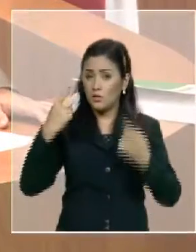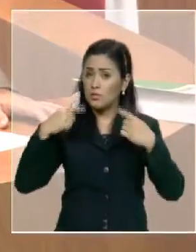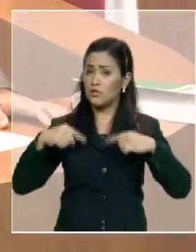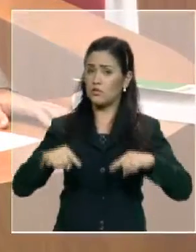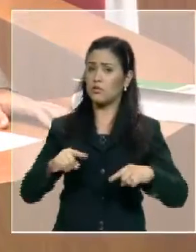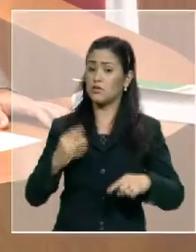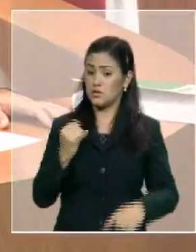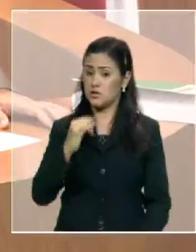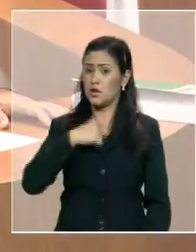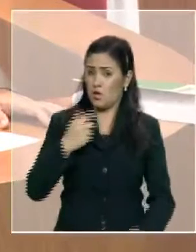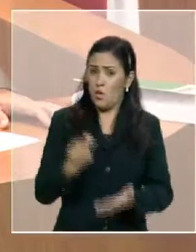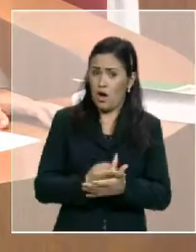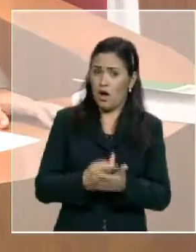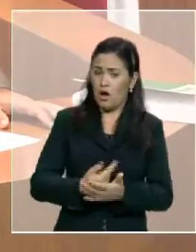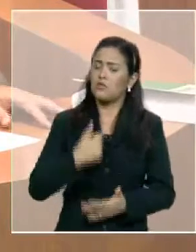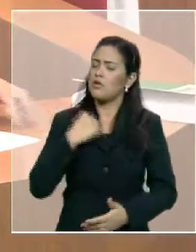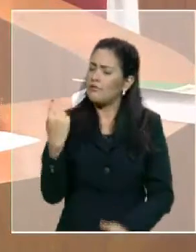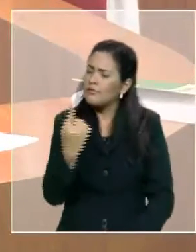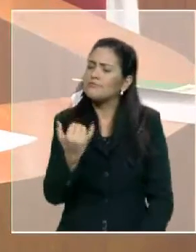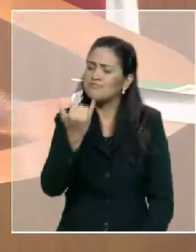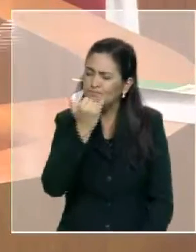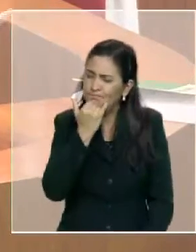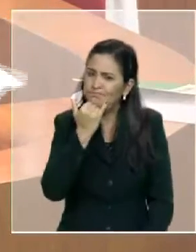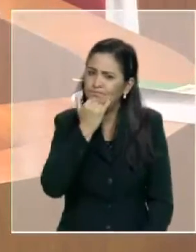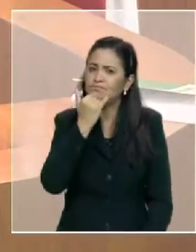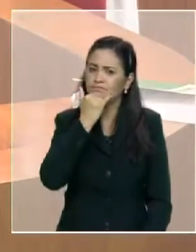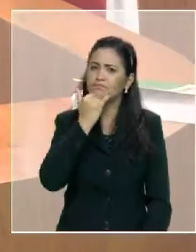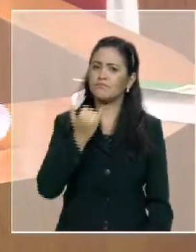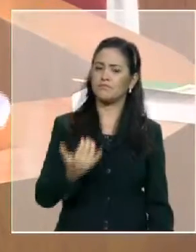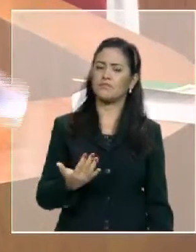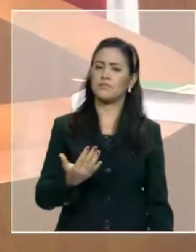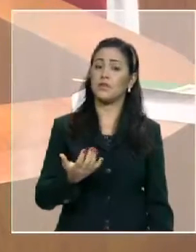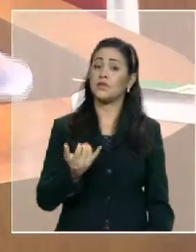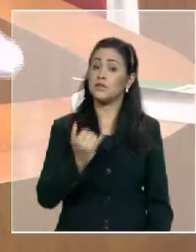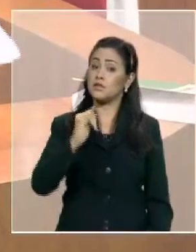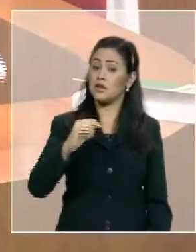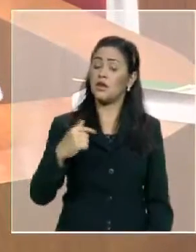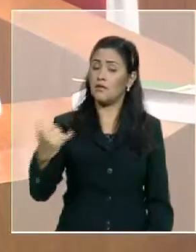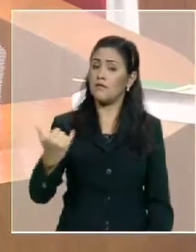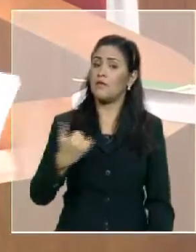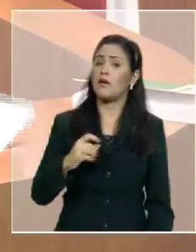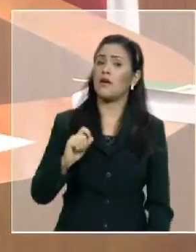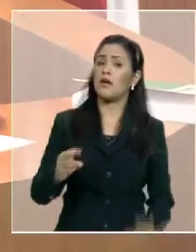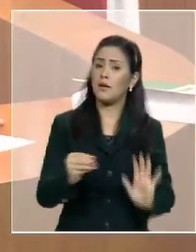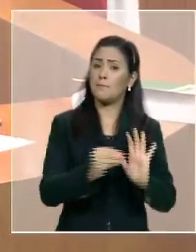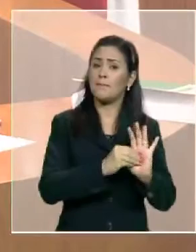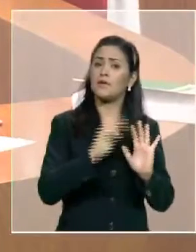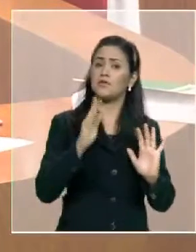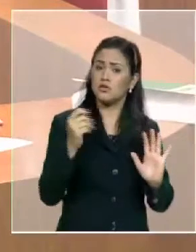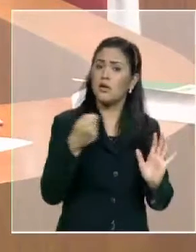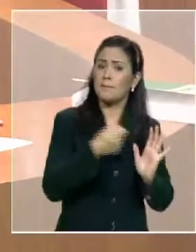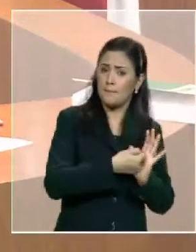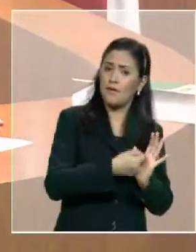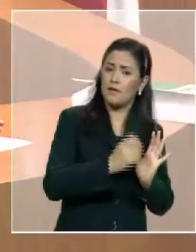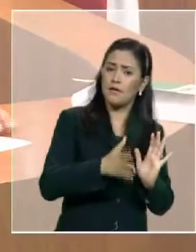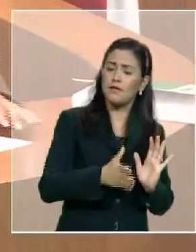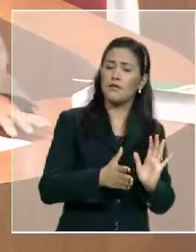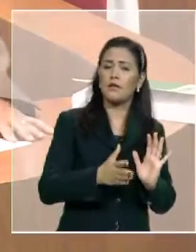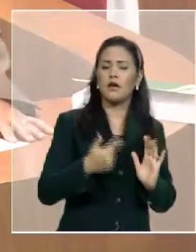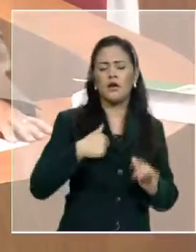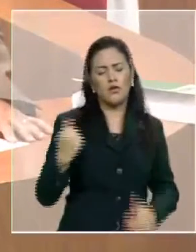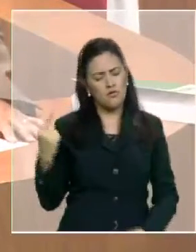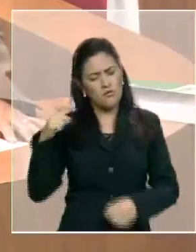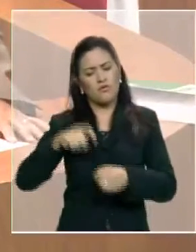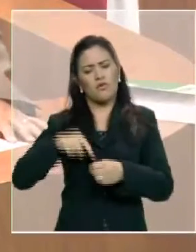aqui e dou a mão à palmatória. Se ele falar que minhas emendas foram cumpridas, volto aqui a esta casa, a esta tribuna, e peço